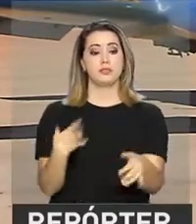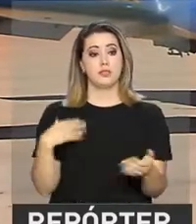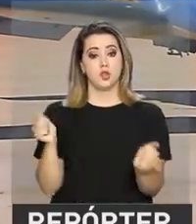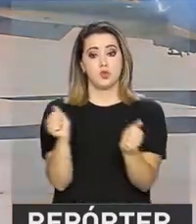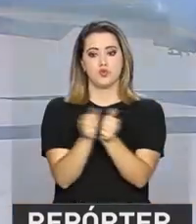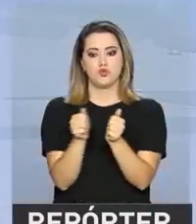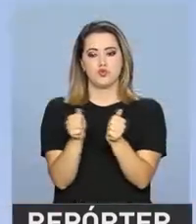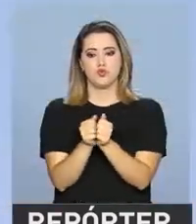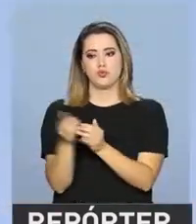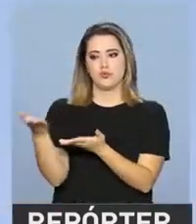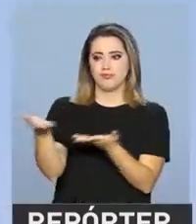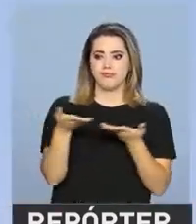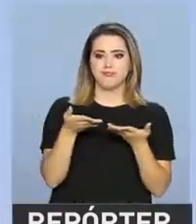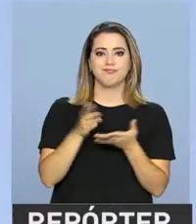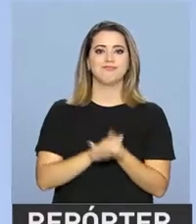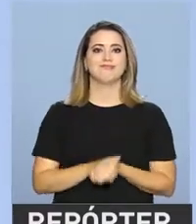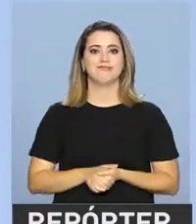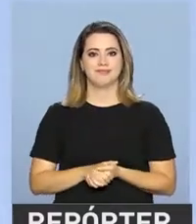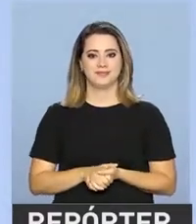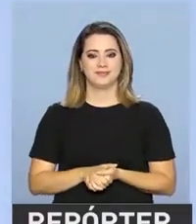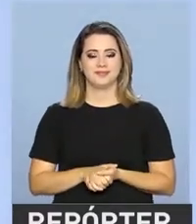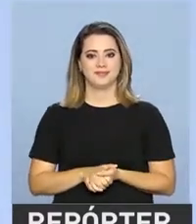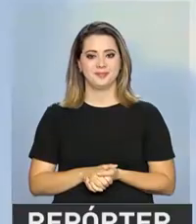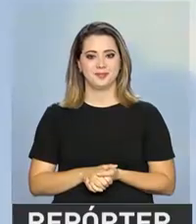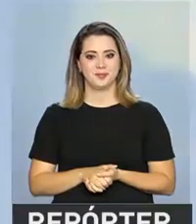esse contato com o público.